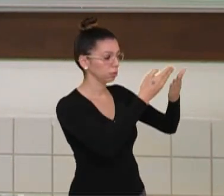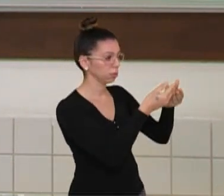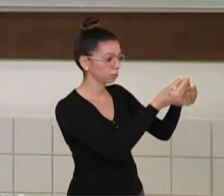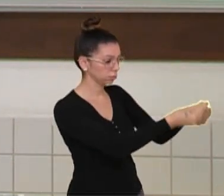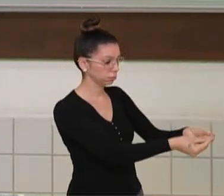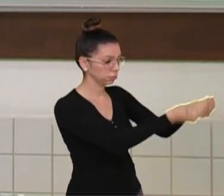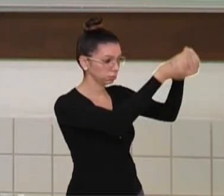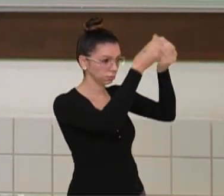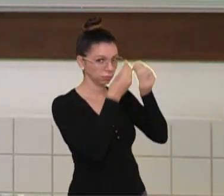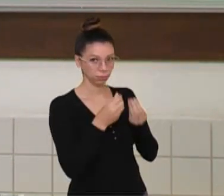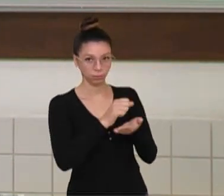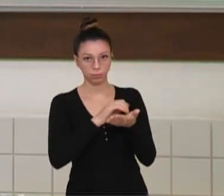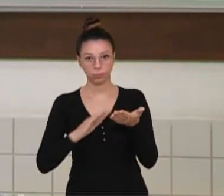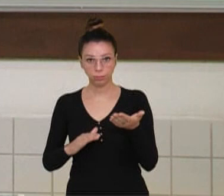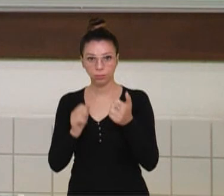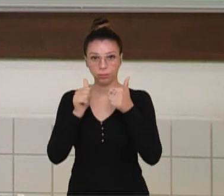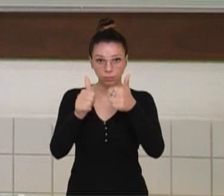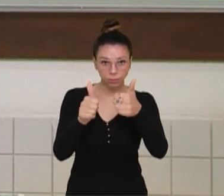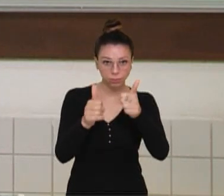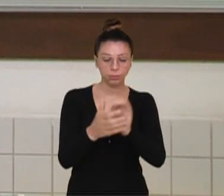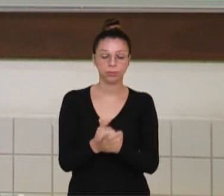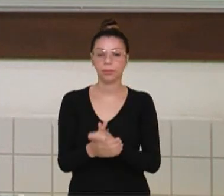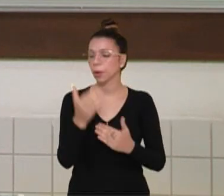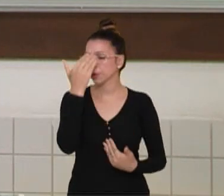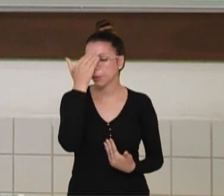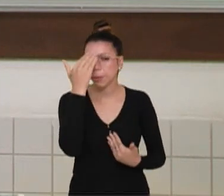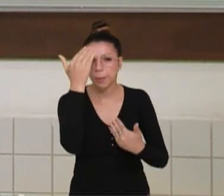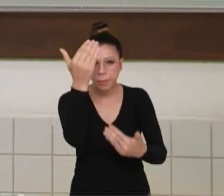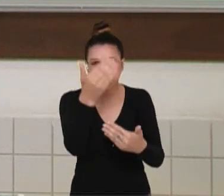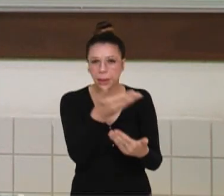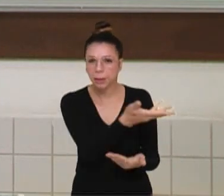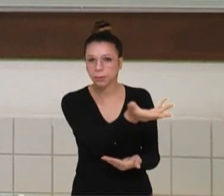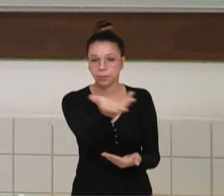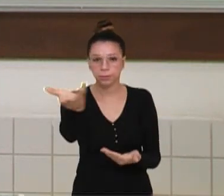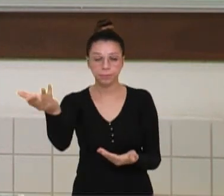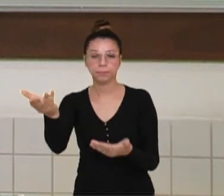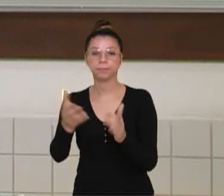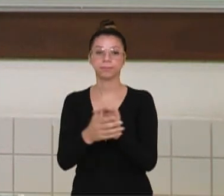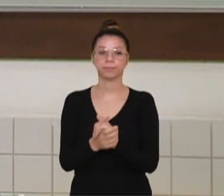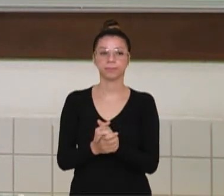colégio, ok? Então, muito obrigado a todos